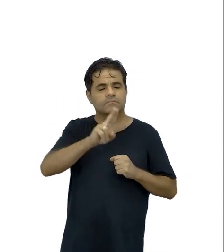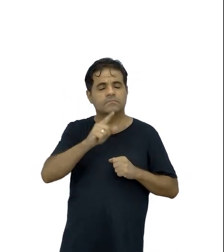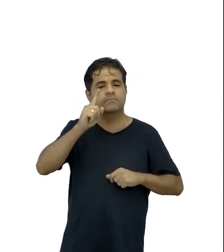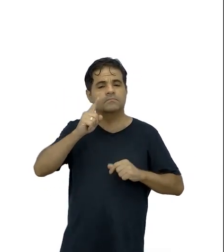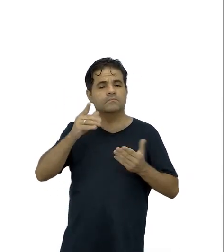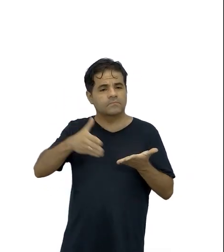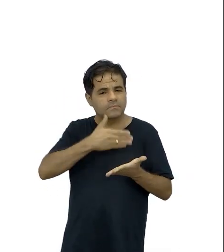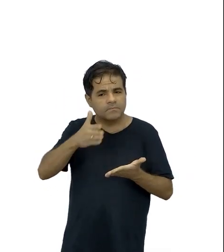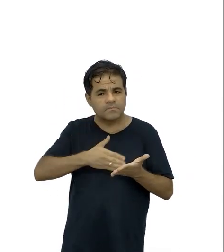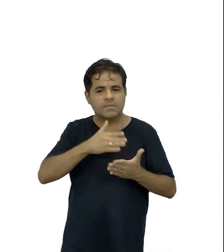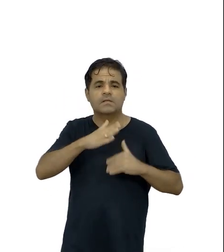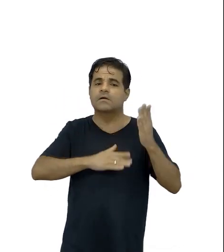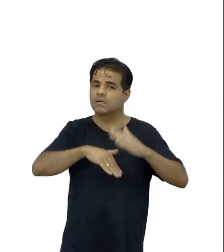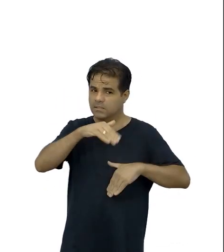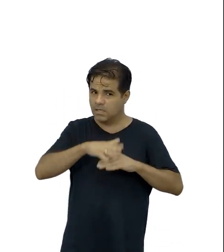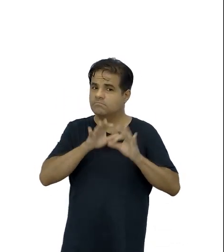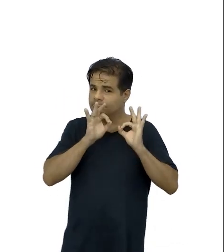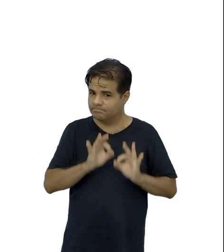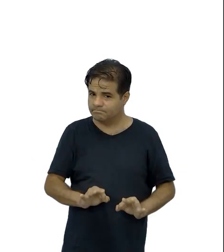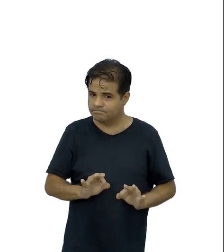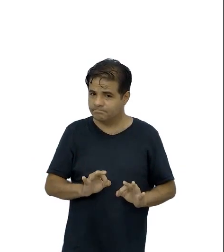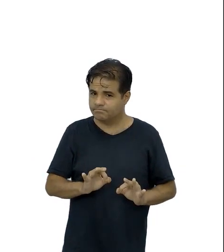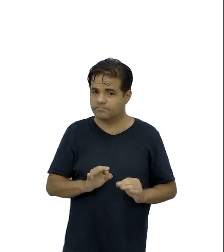nosso caderno, certo?